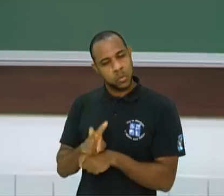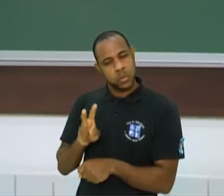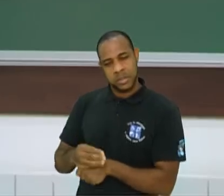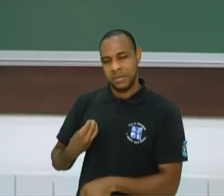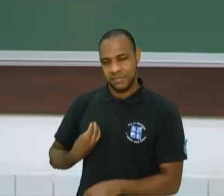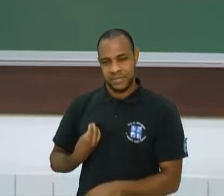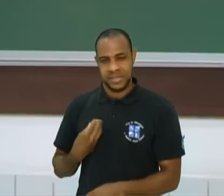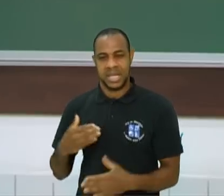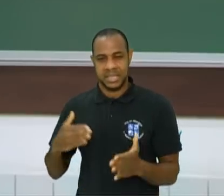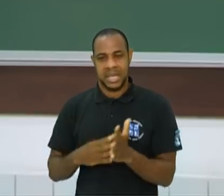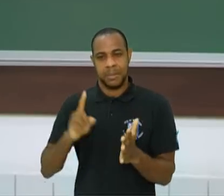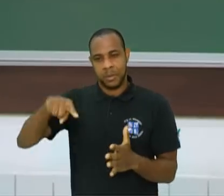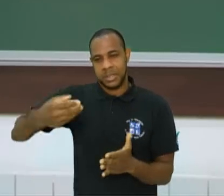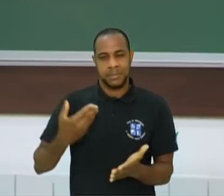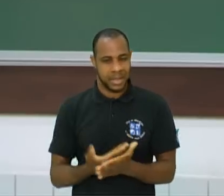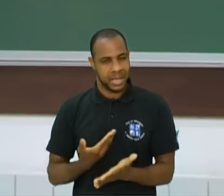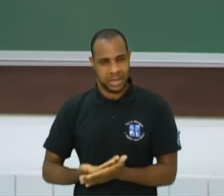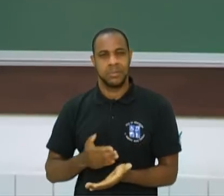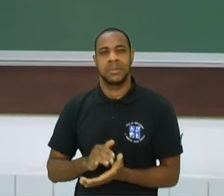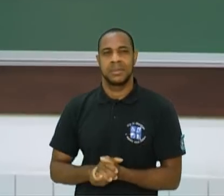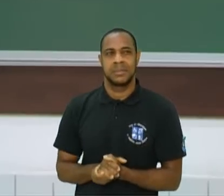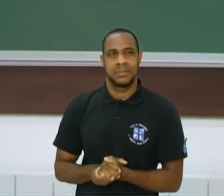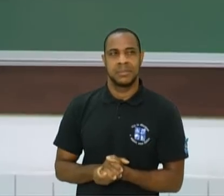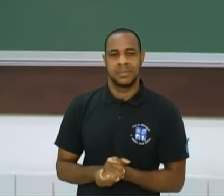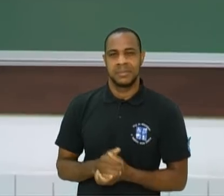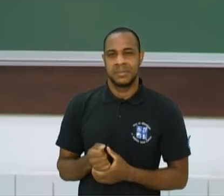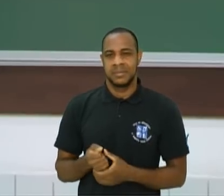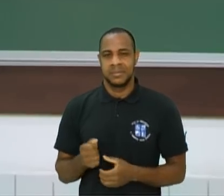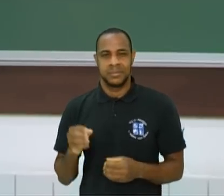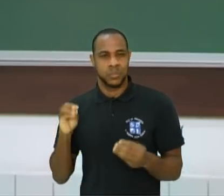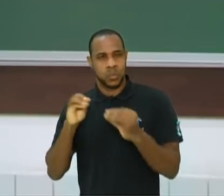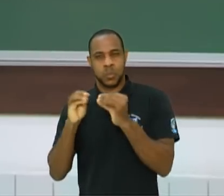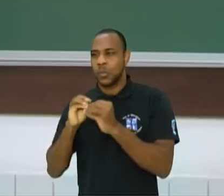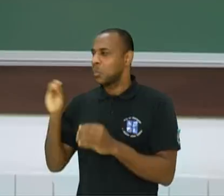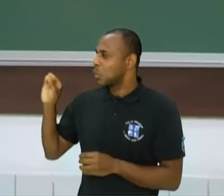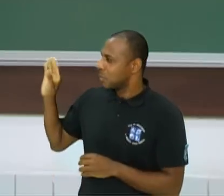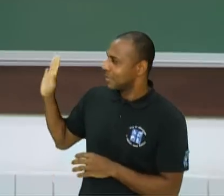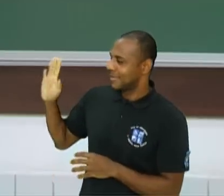a próxima aula que eu vou estar aqui com vocês, tá bom? Beijo, Val.